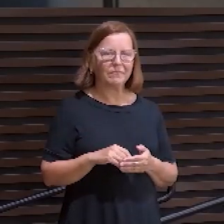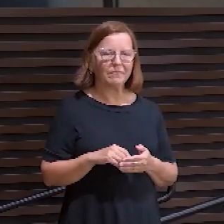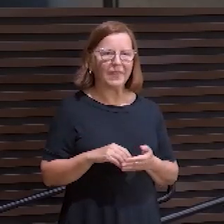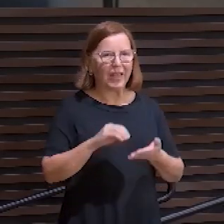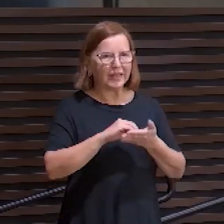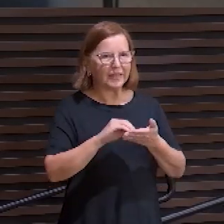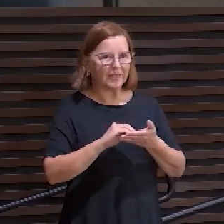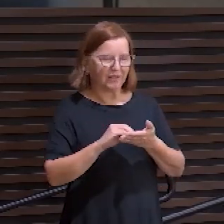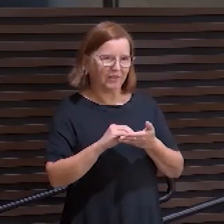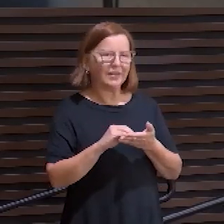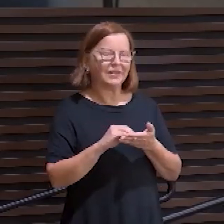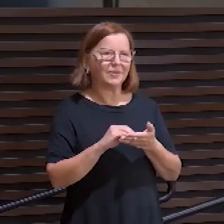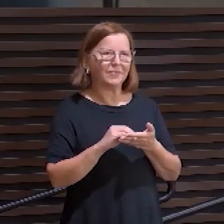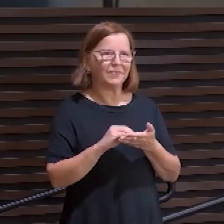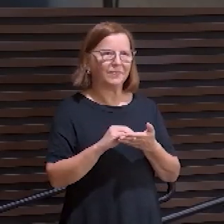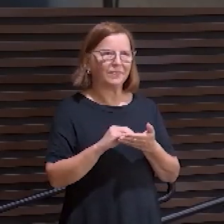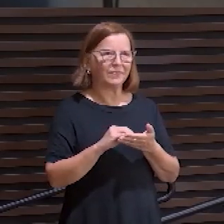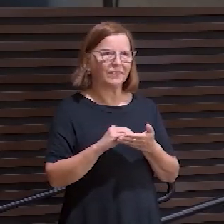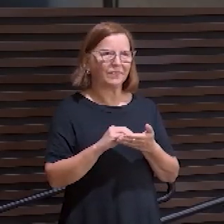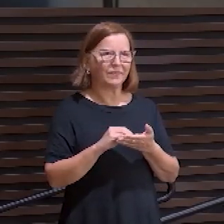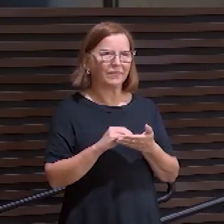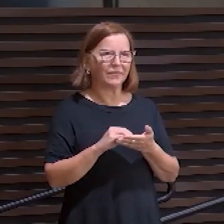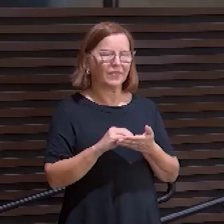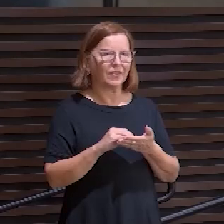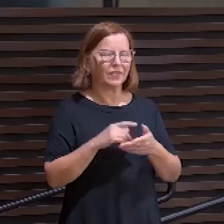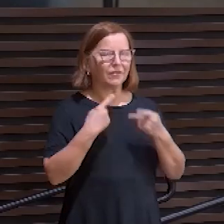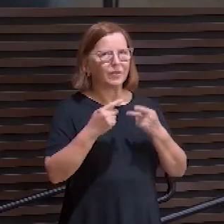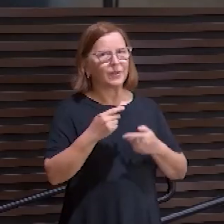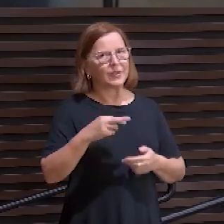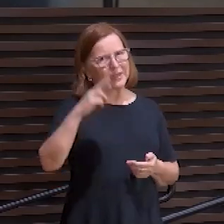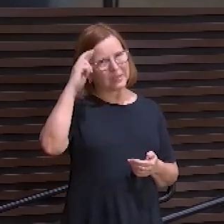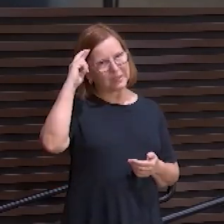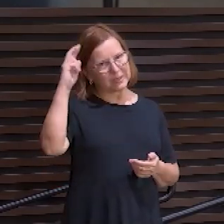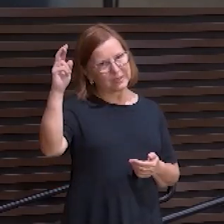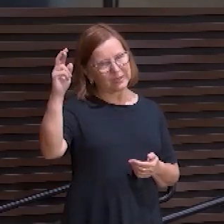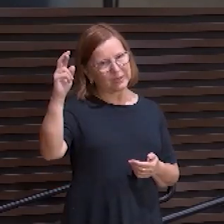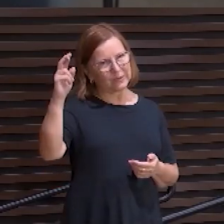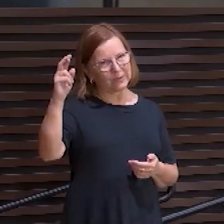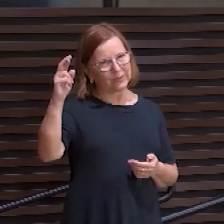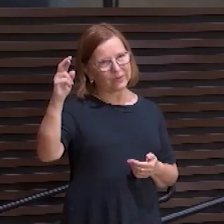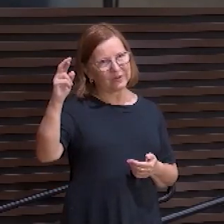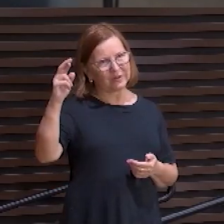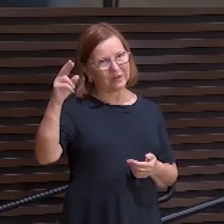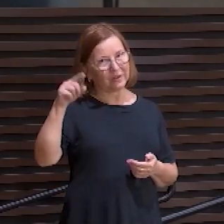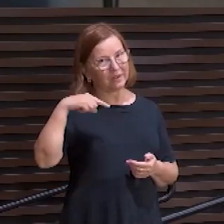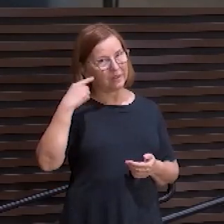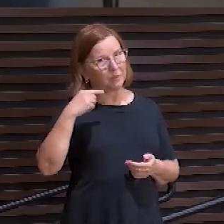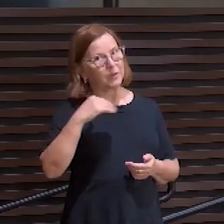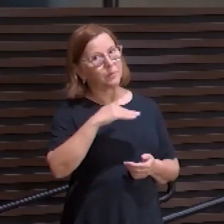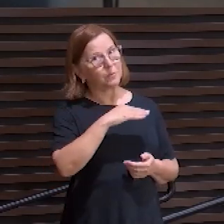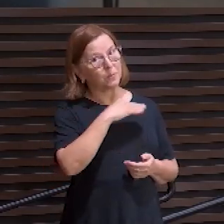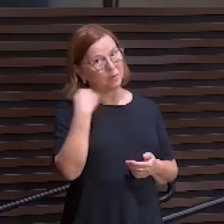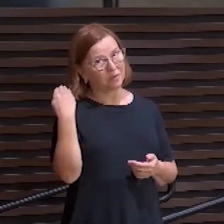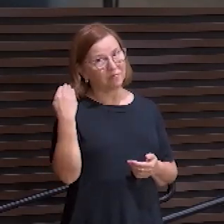A secretária disse, senhor, o deputado morreu já há